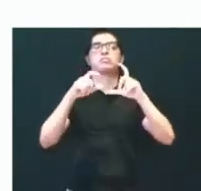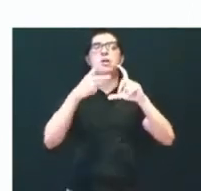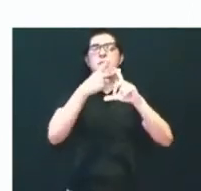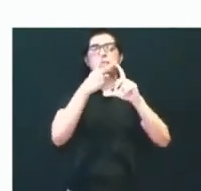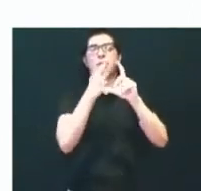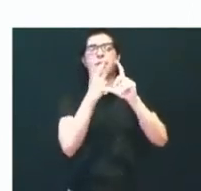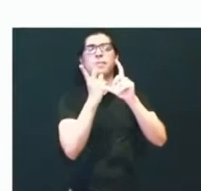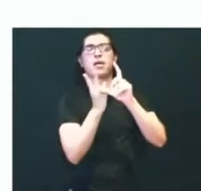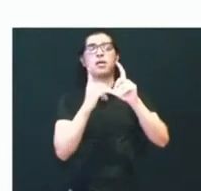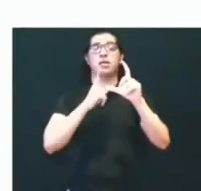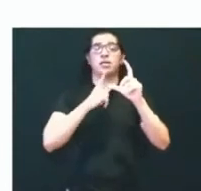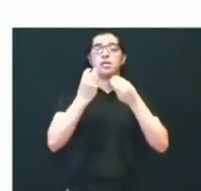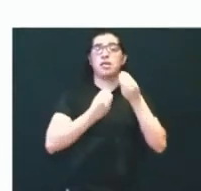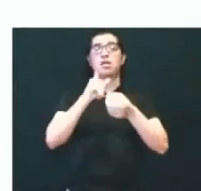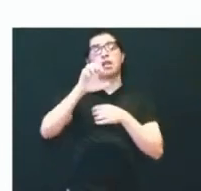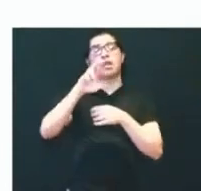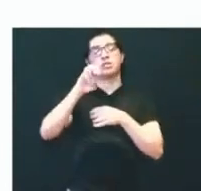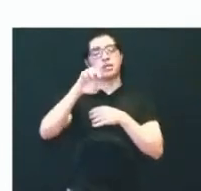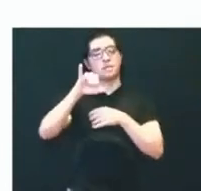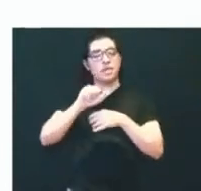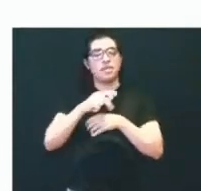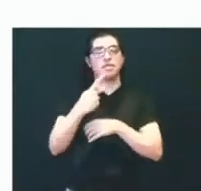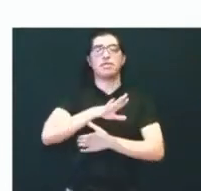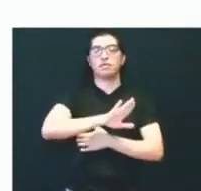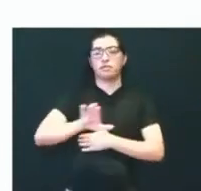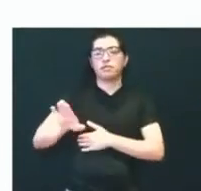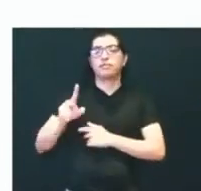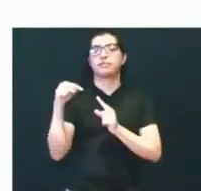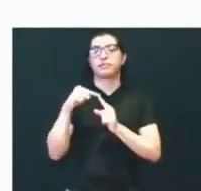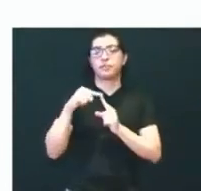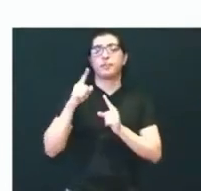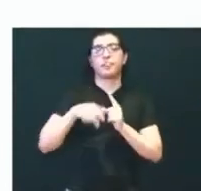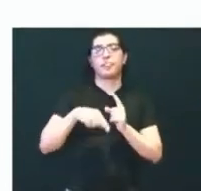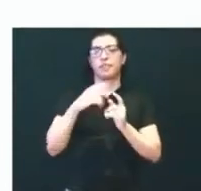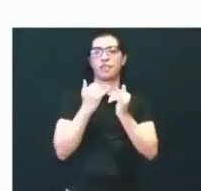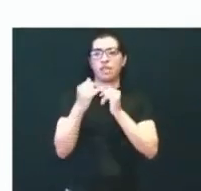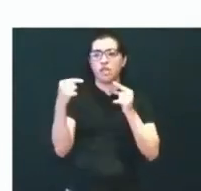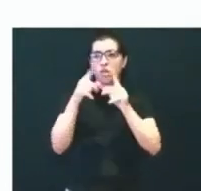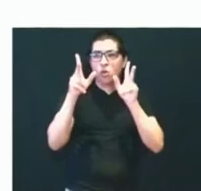a leucemia da criança dificilmente, raramente é igual à